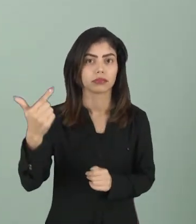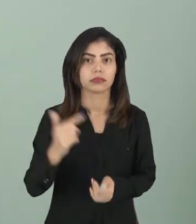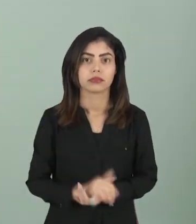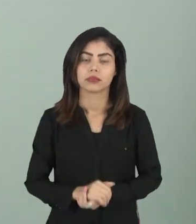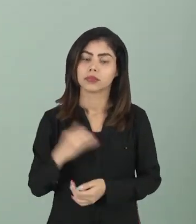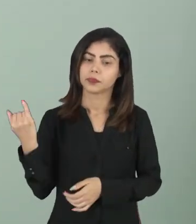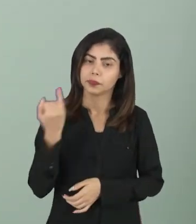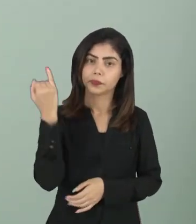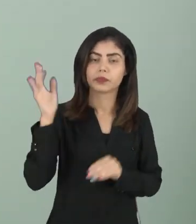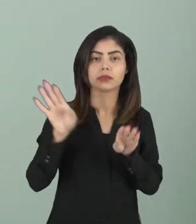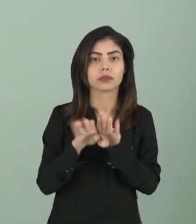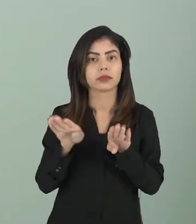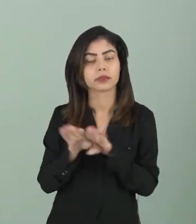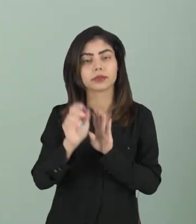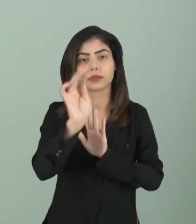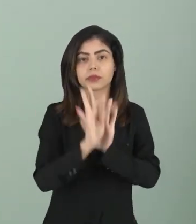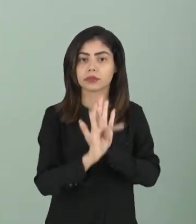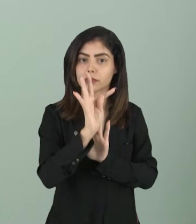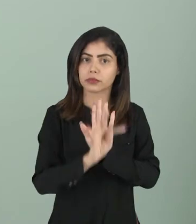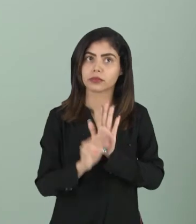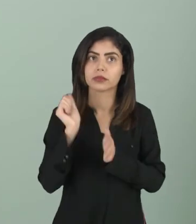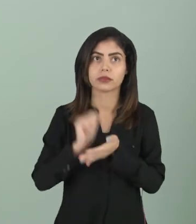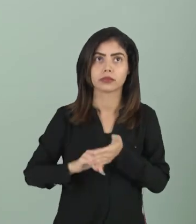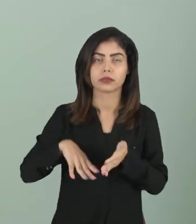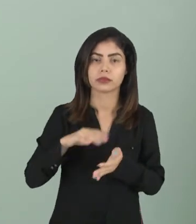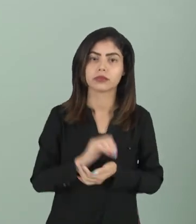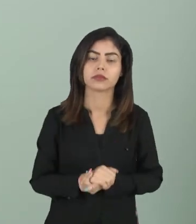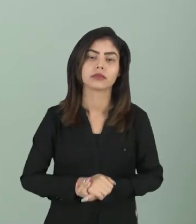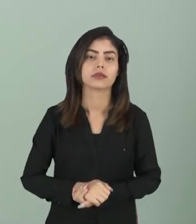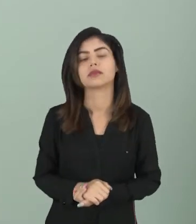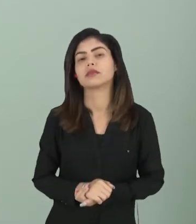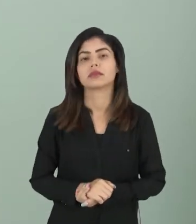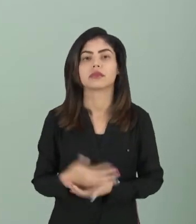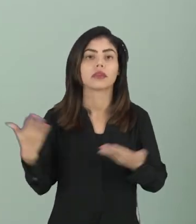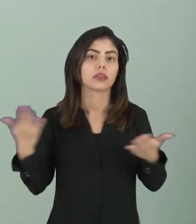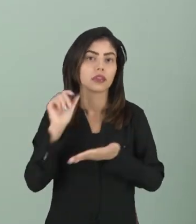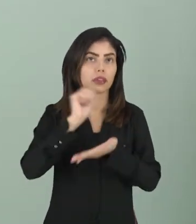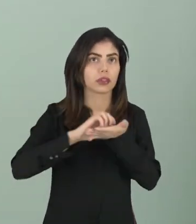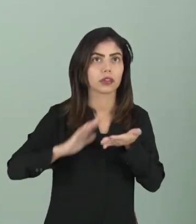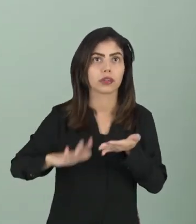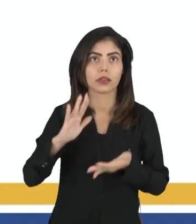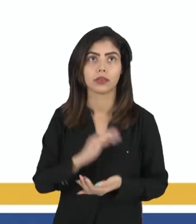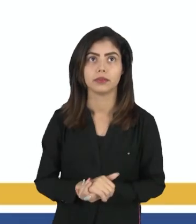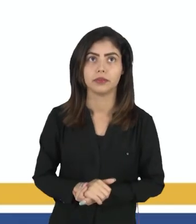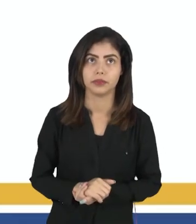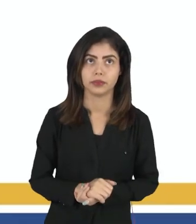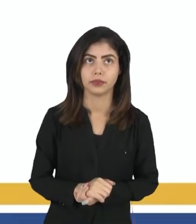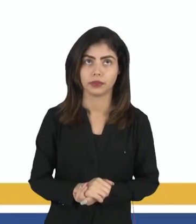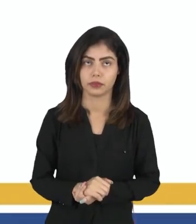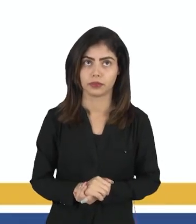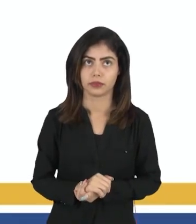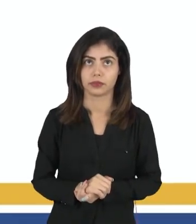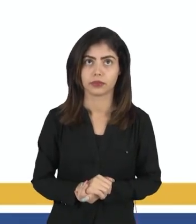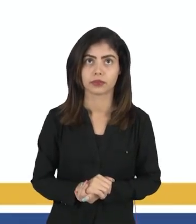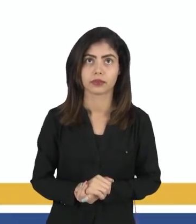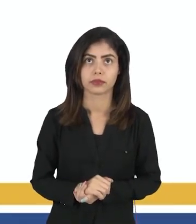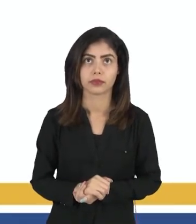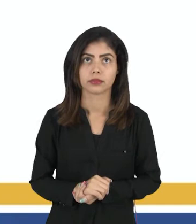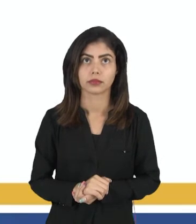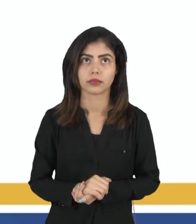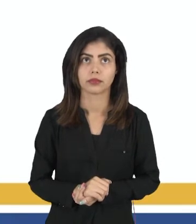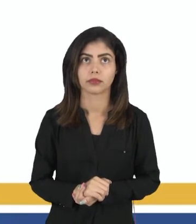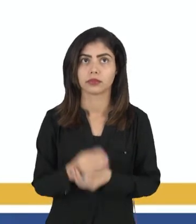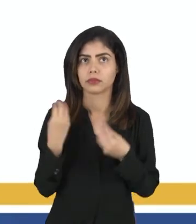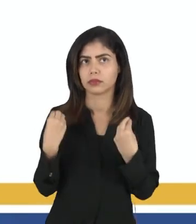outro. É muito importante na produção textual, tá bom? Vamos para a atividade. Atividade, que são ou para